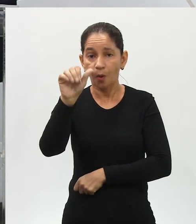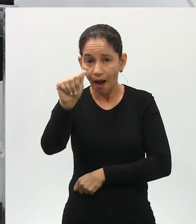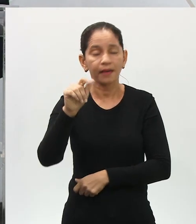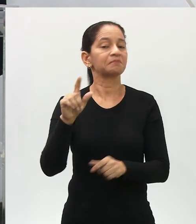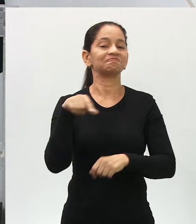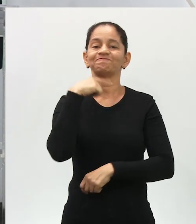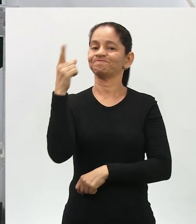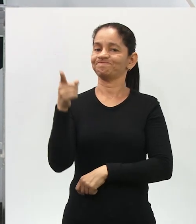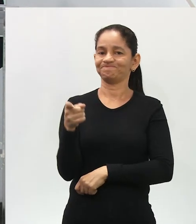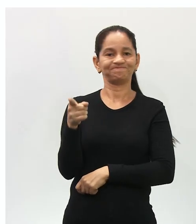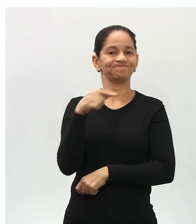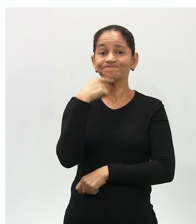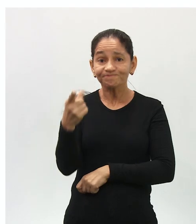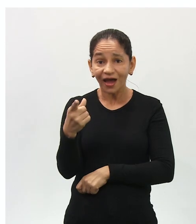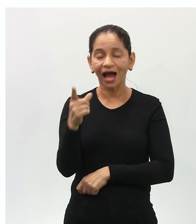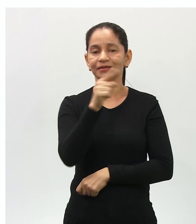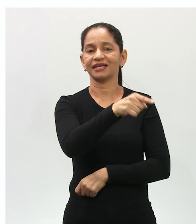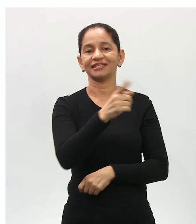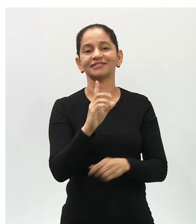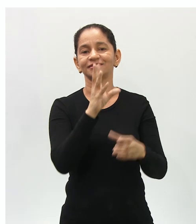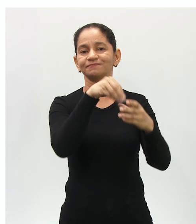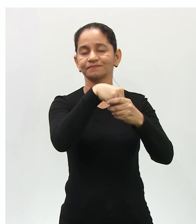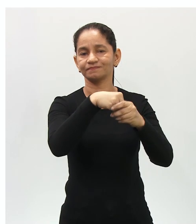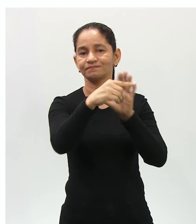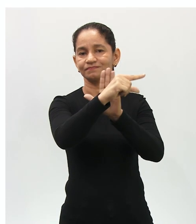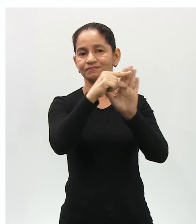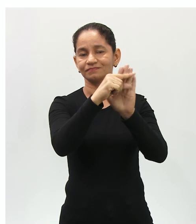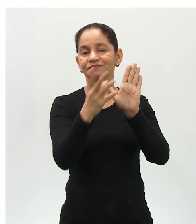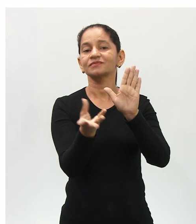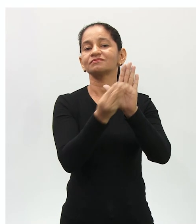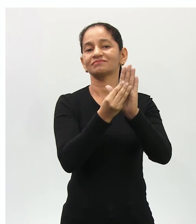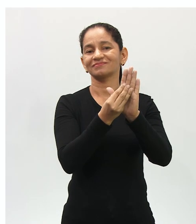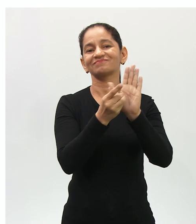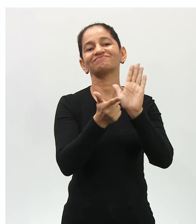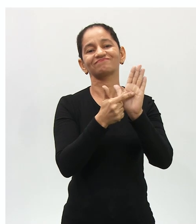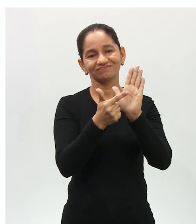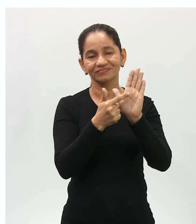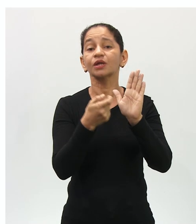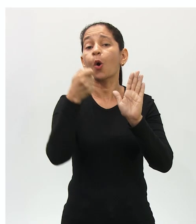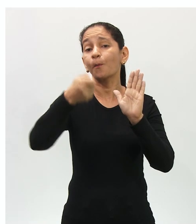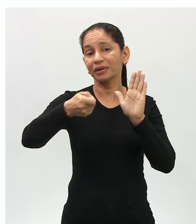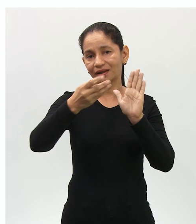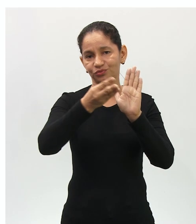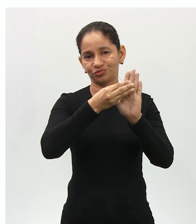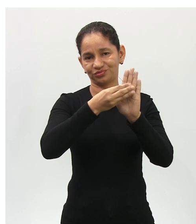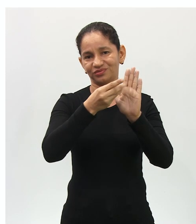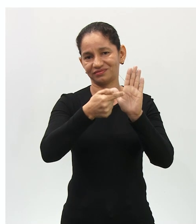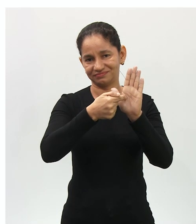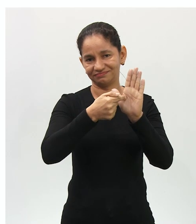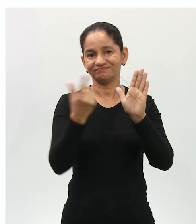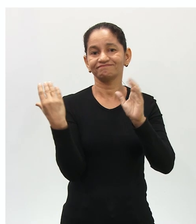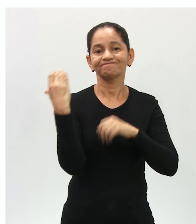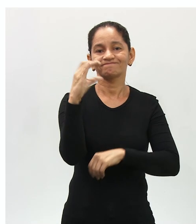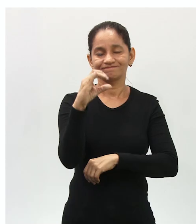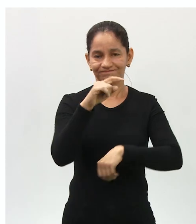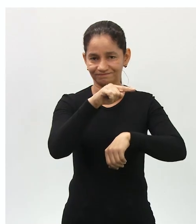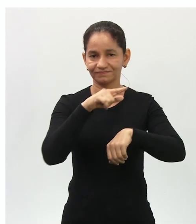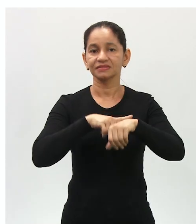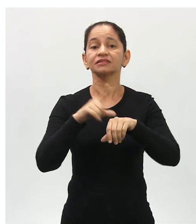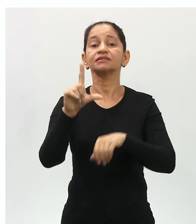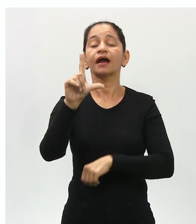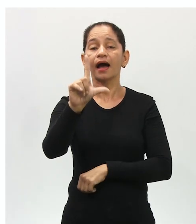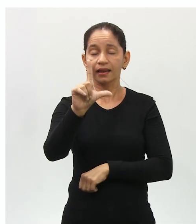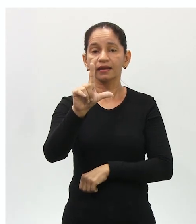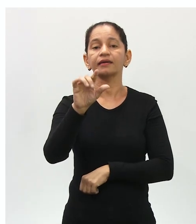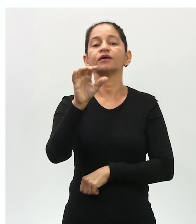tem que constar dentro do plano plurianual. E aí nós vamos ter também um elemento importante do planejamento, que é a